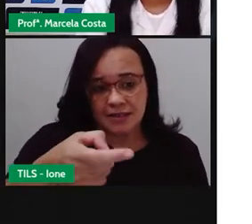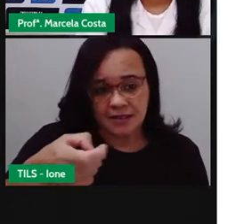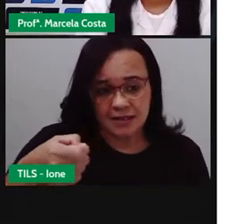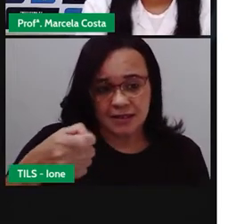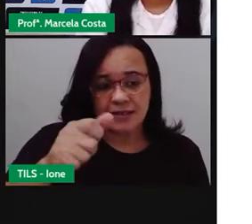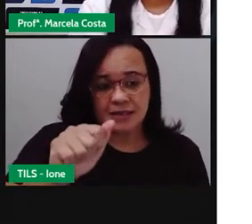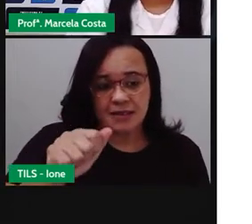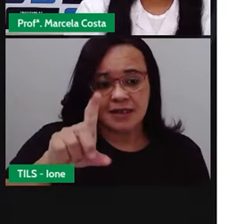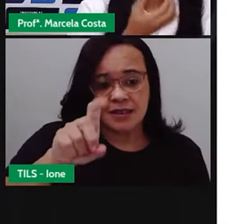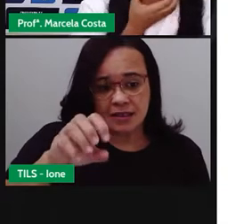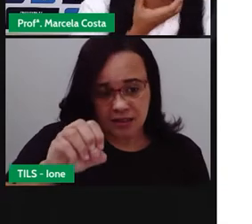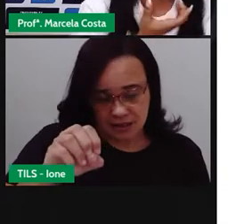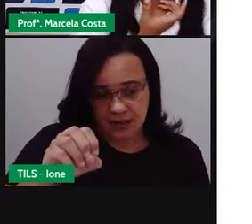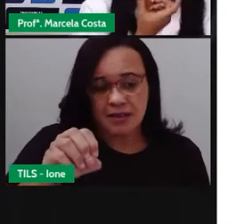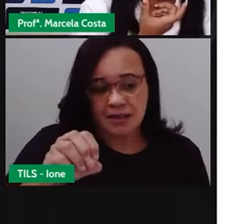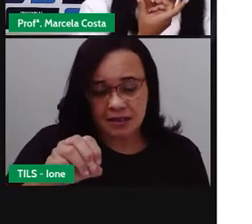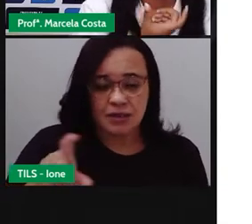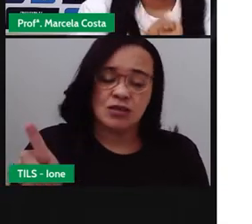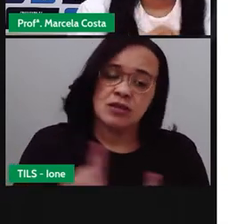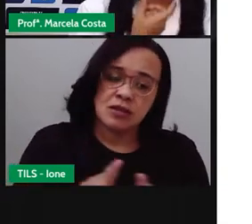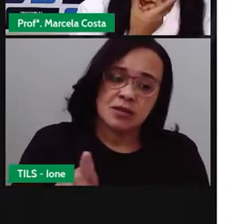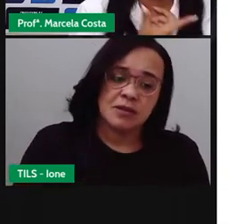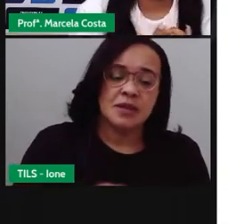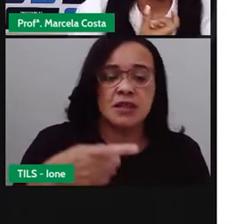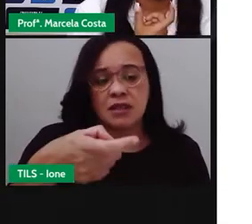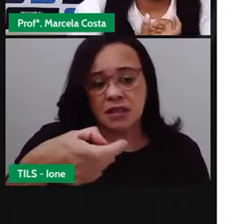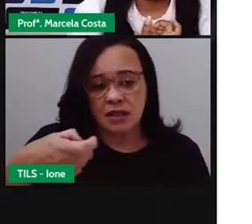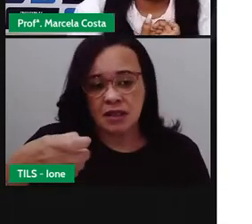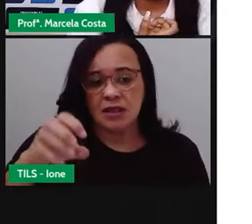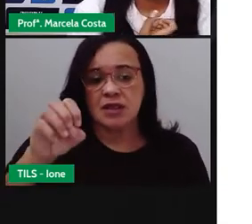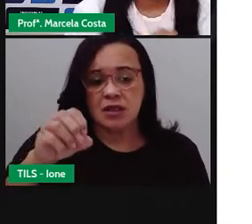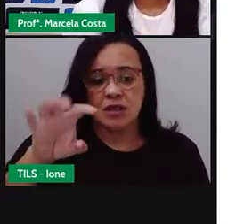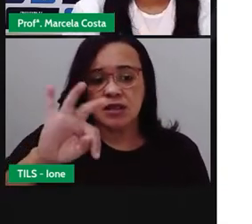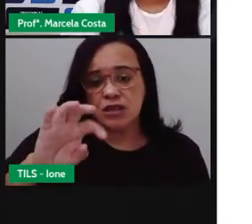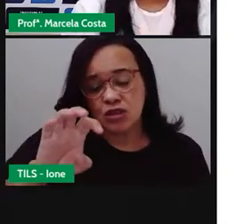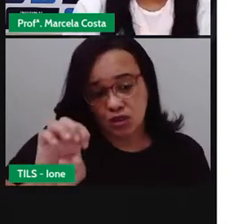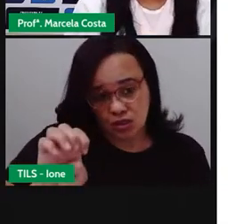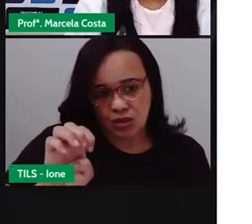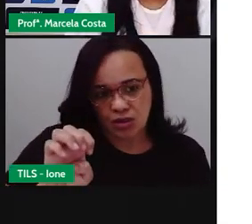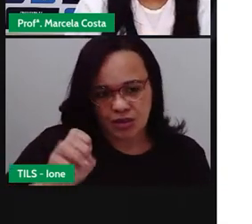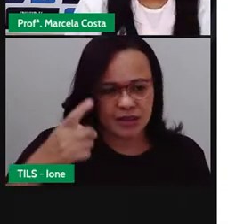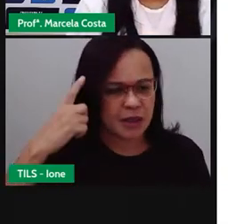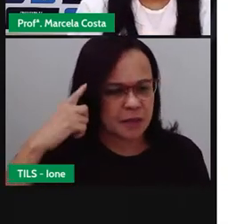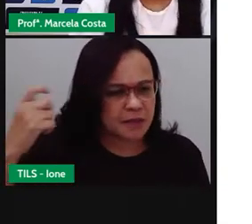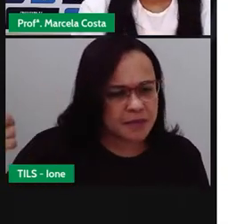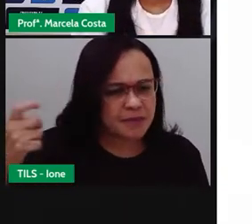xote. Olha o X, o som do X.